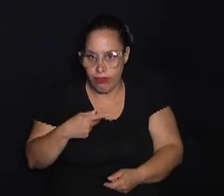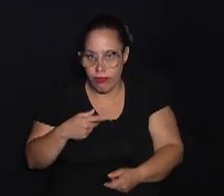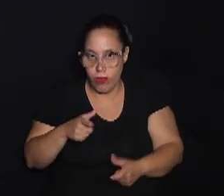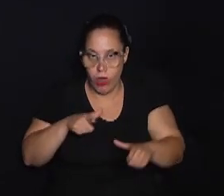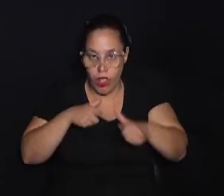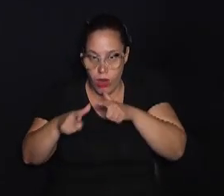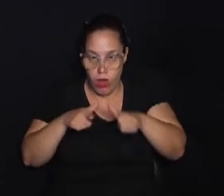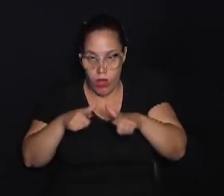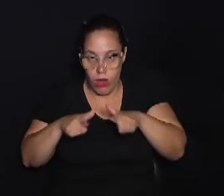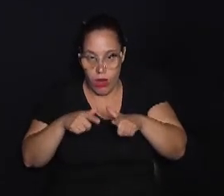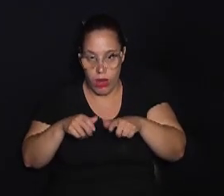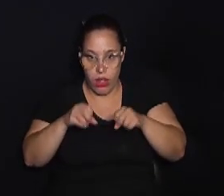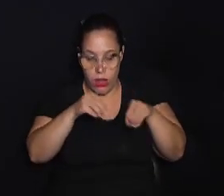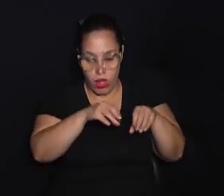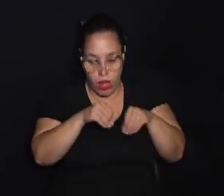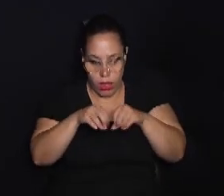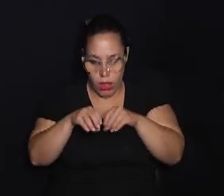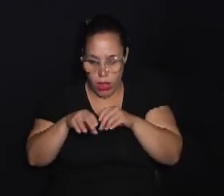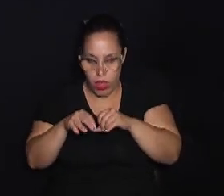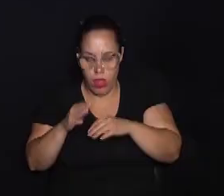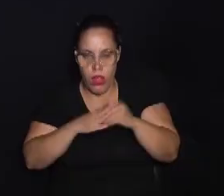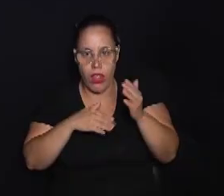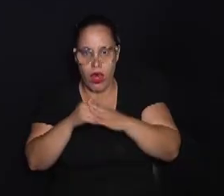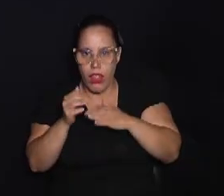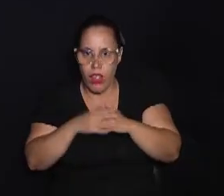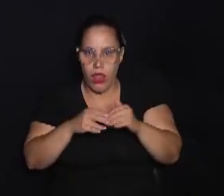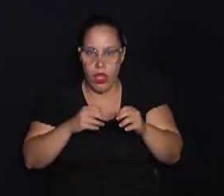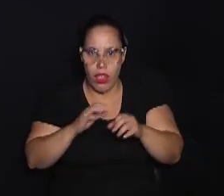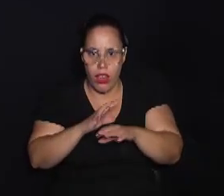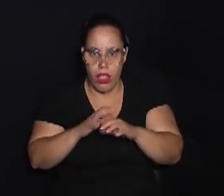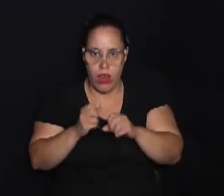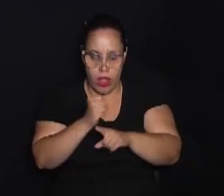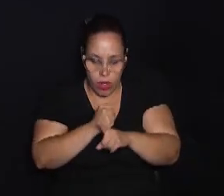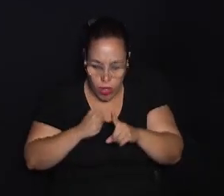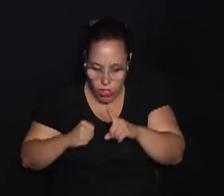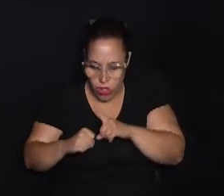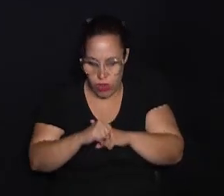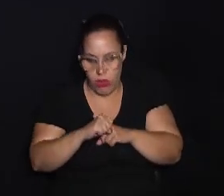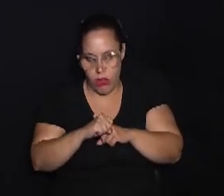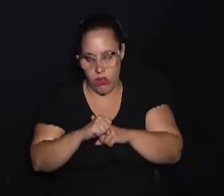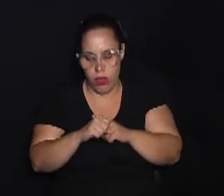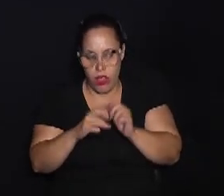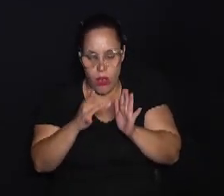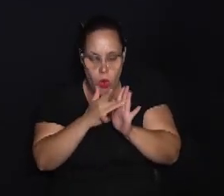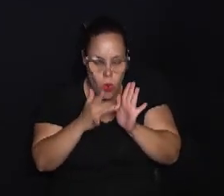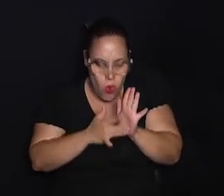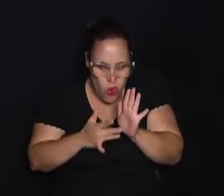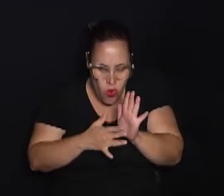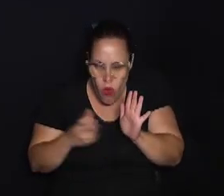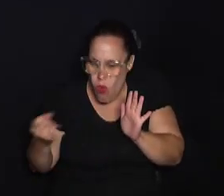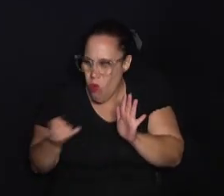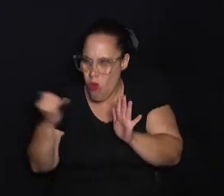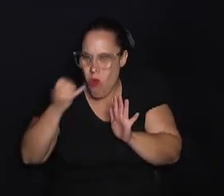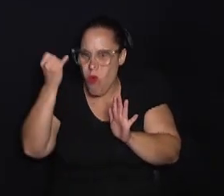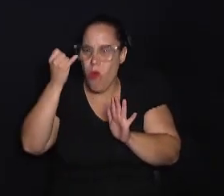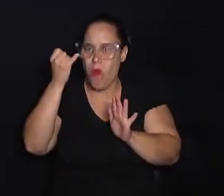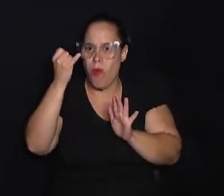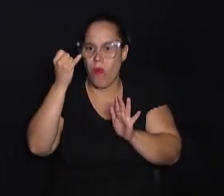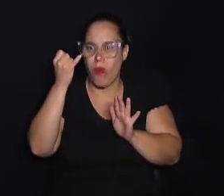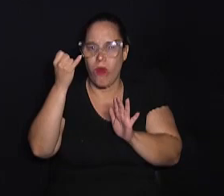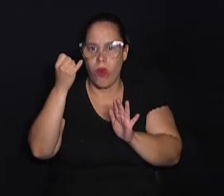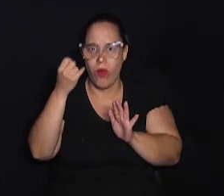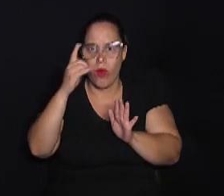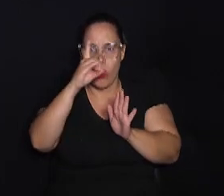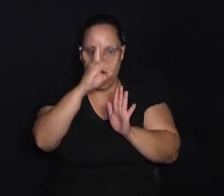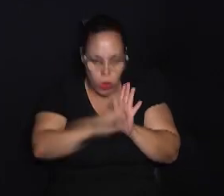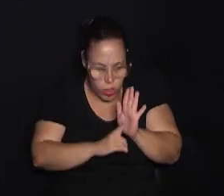educação, nós participamos de diversas ações de solidariedade, né, pautando a importância do